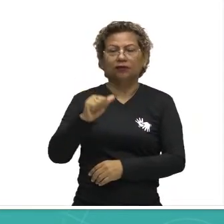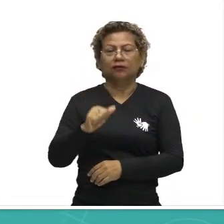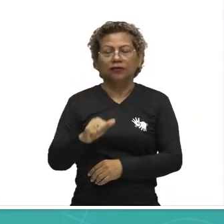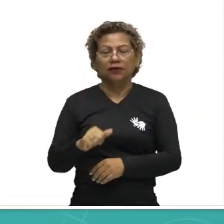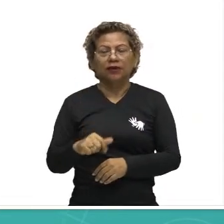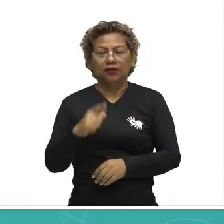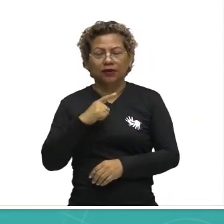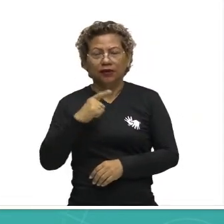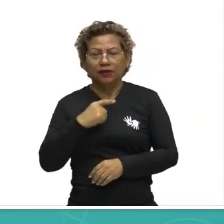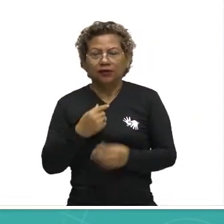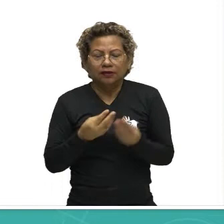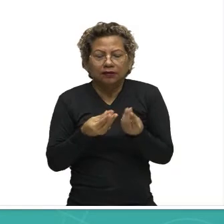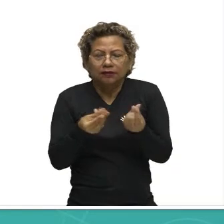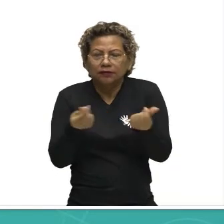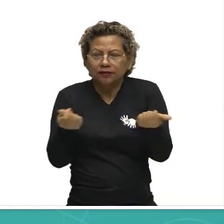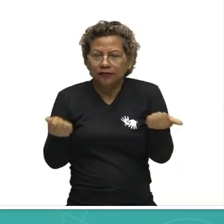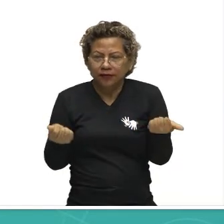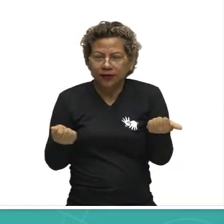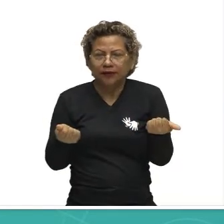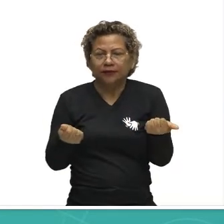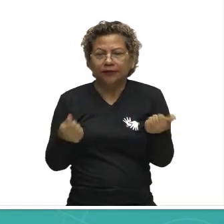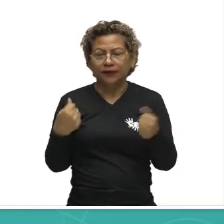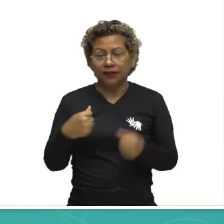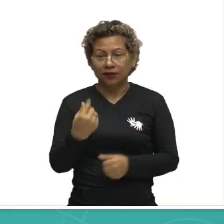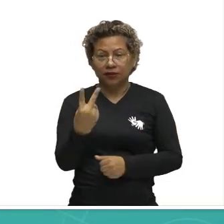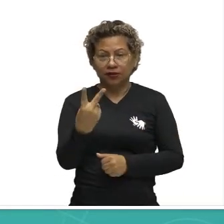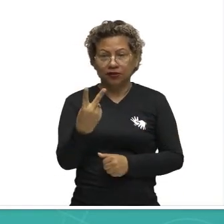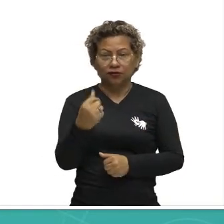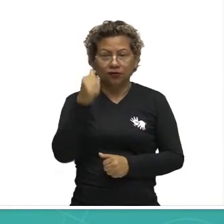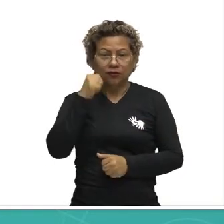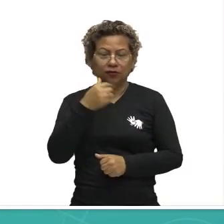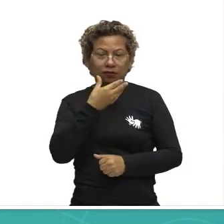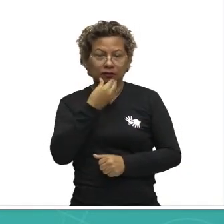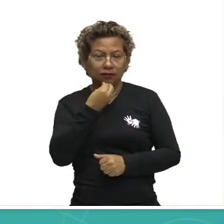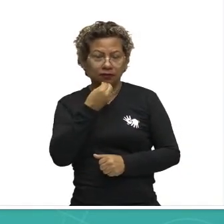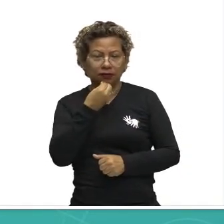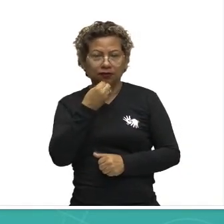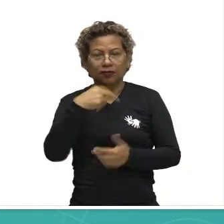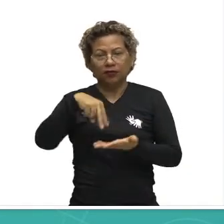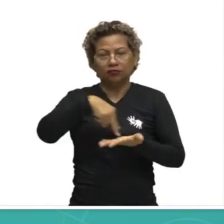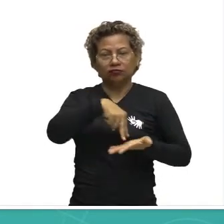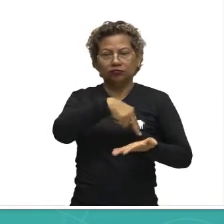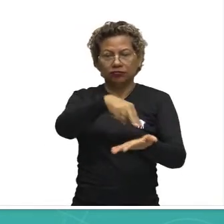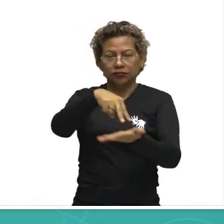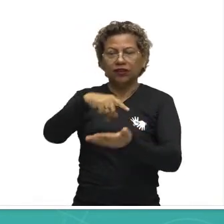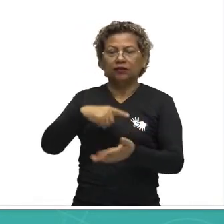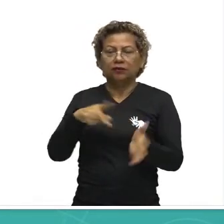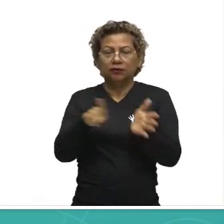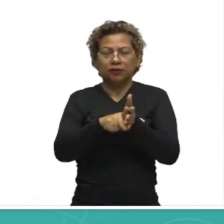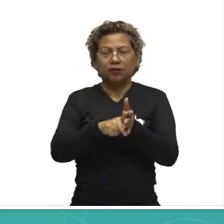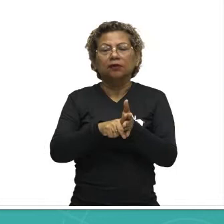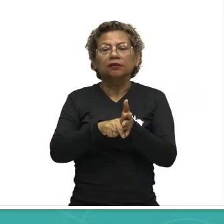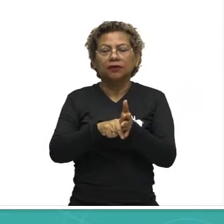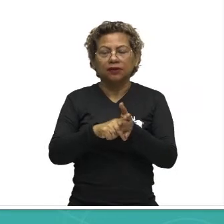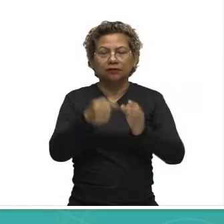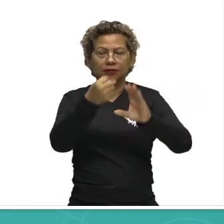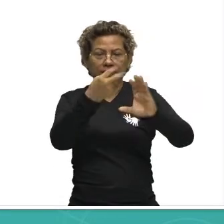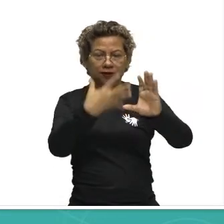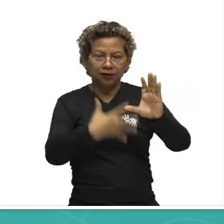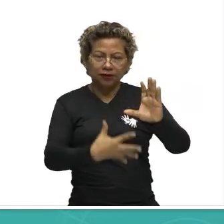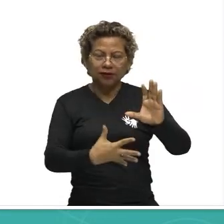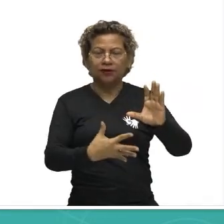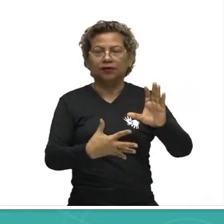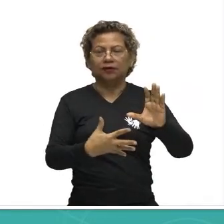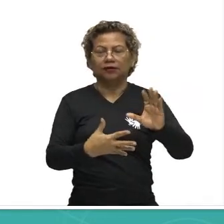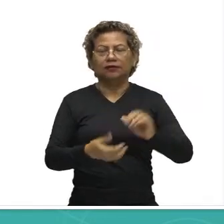também, certo? Dançado em par, né? Um casal. E existem também as características, assim como a dança do ventre, o tango